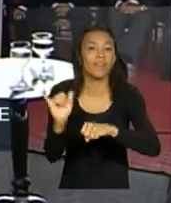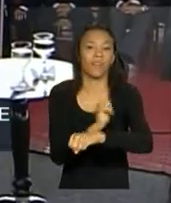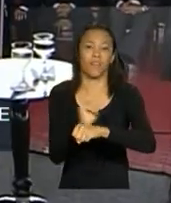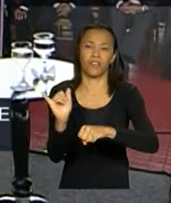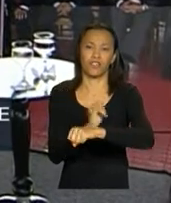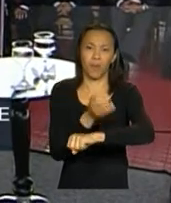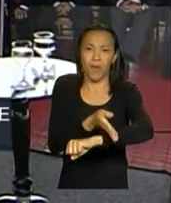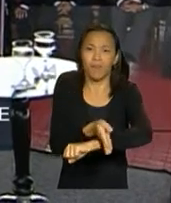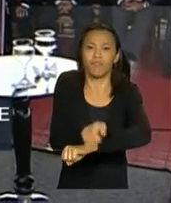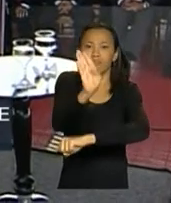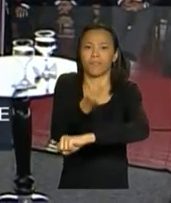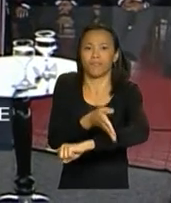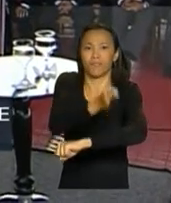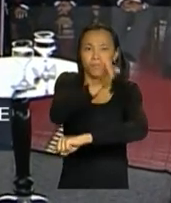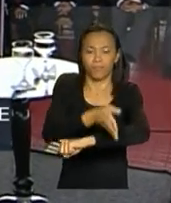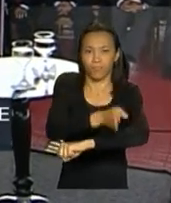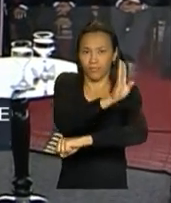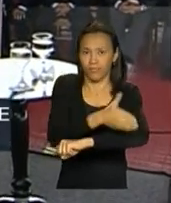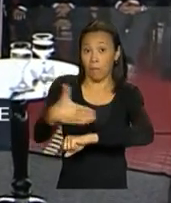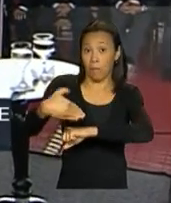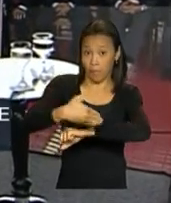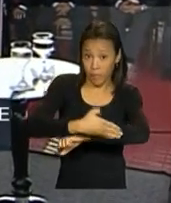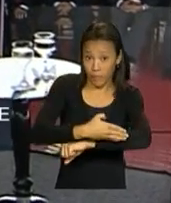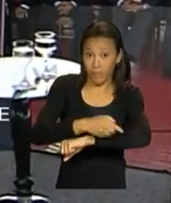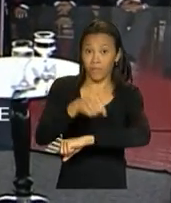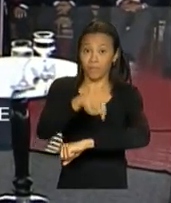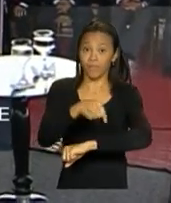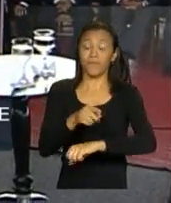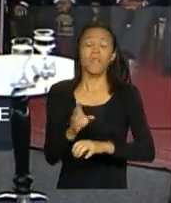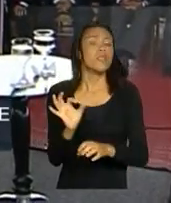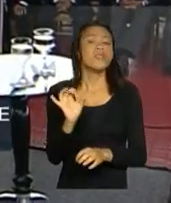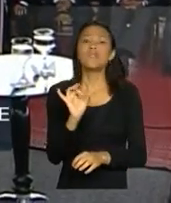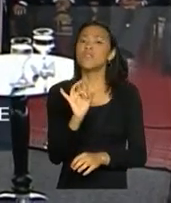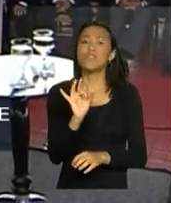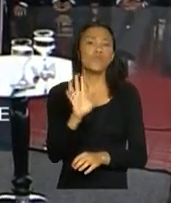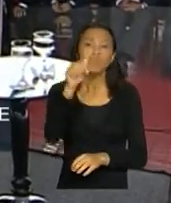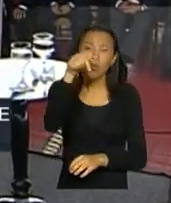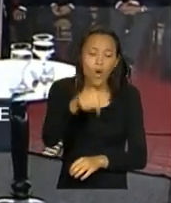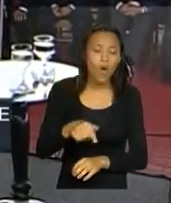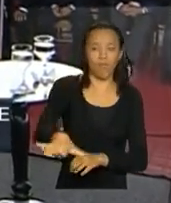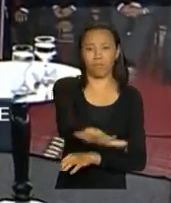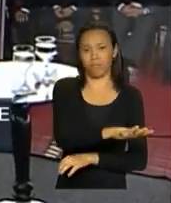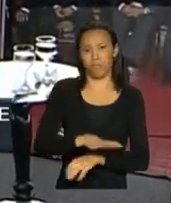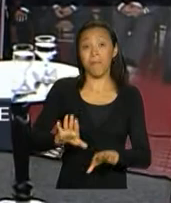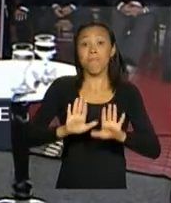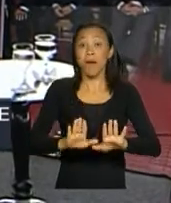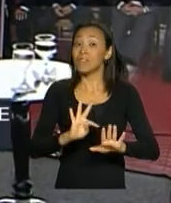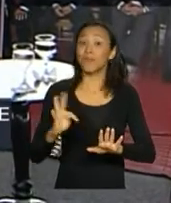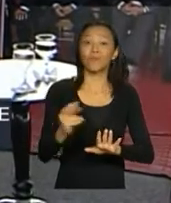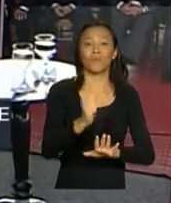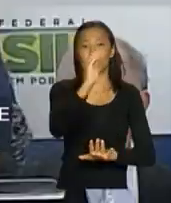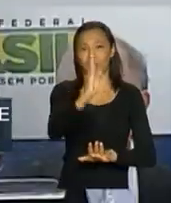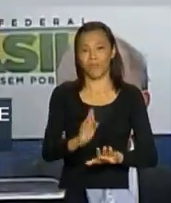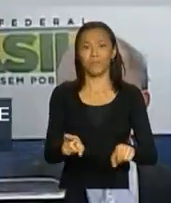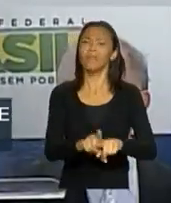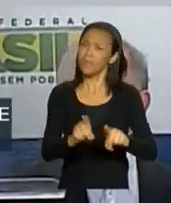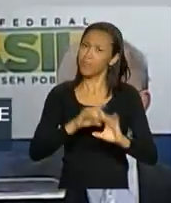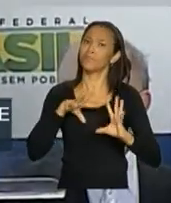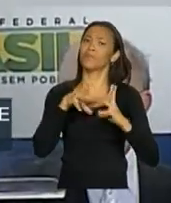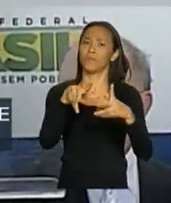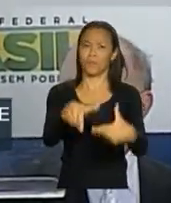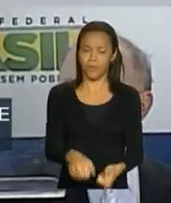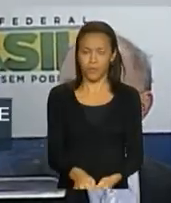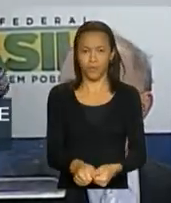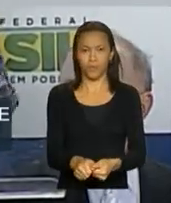para exportação e importação de cargas não só para essa região mais para todo o Brasil e para o mundo